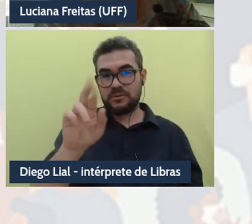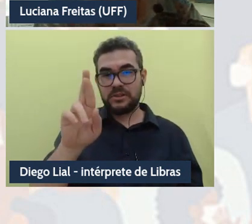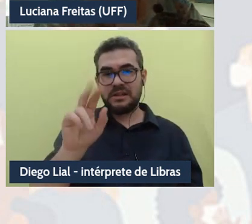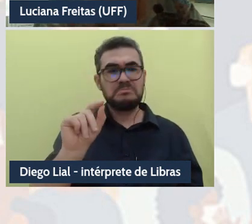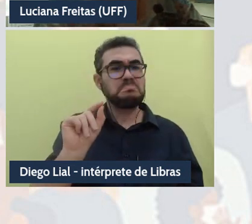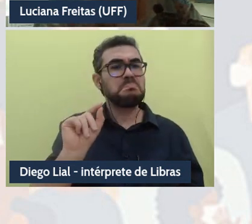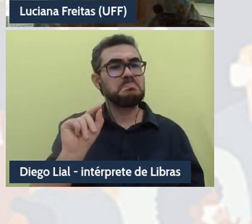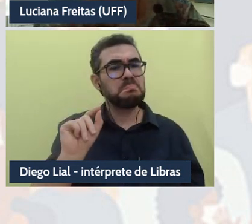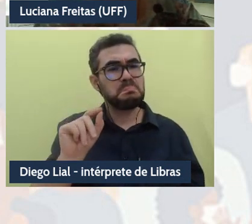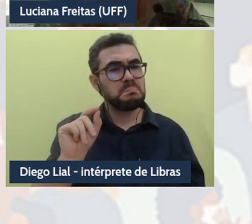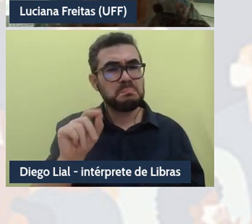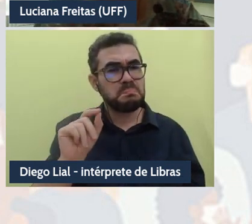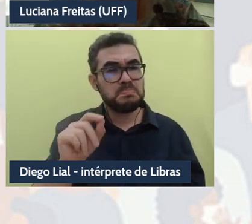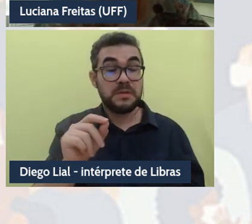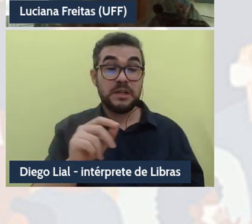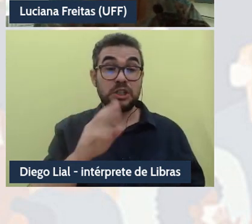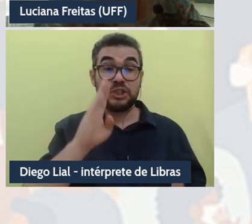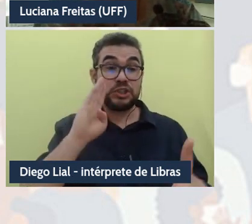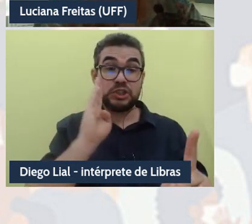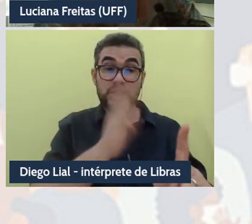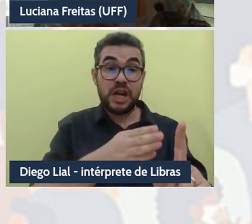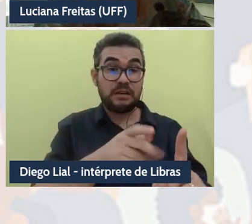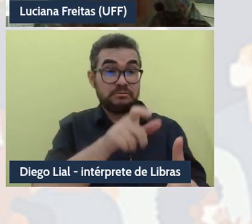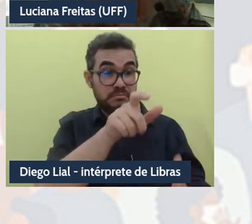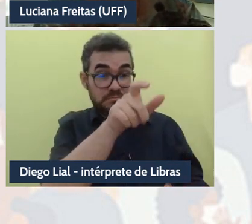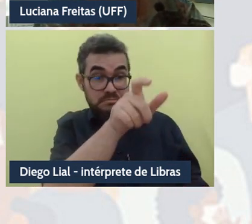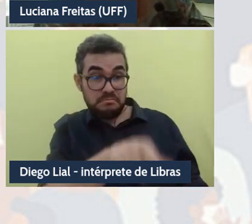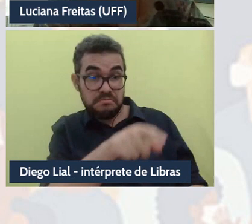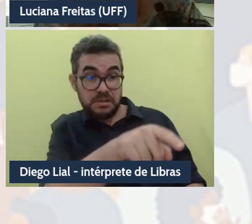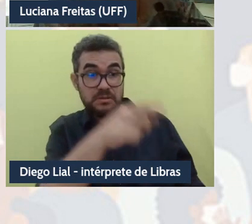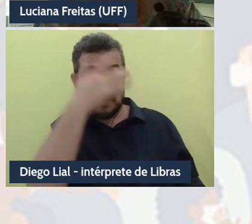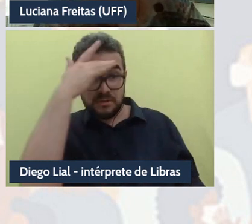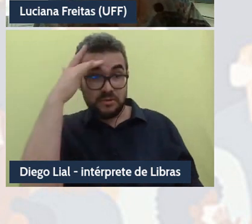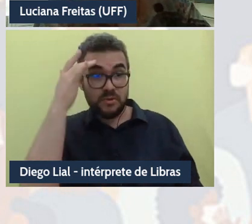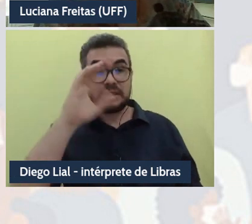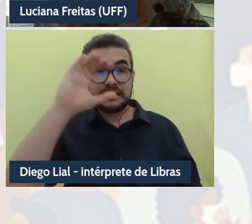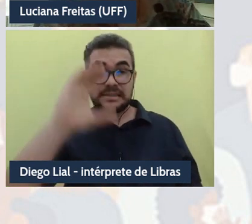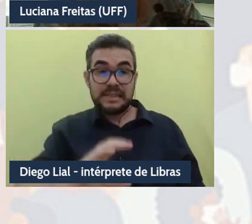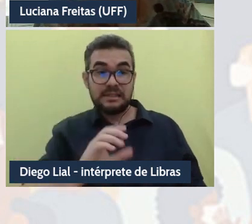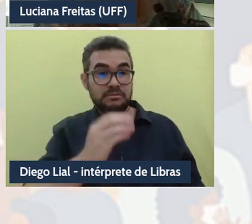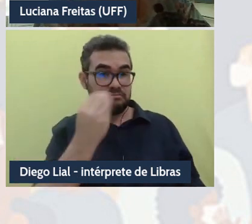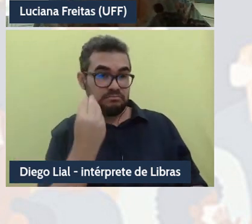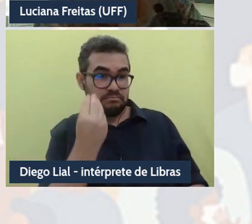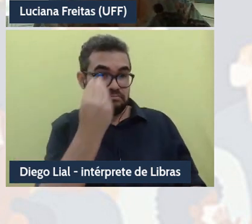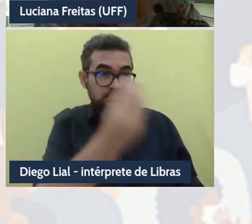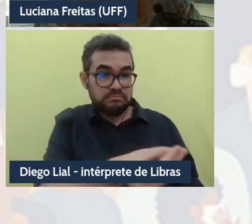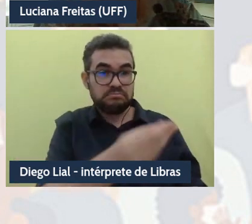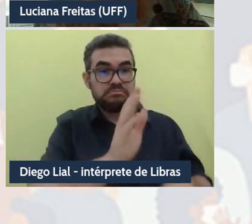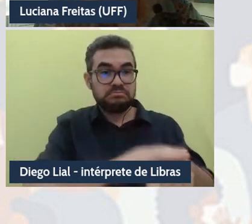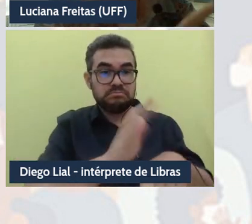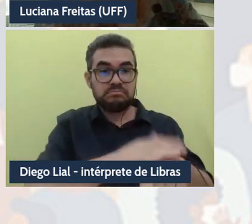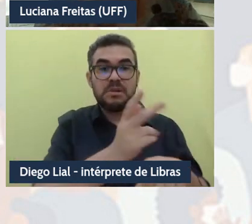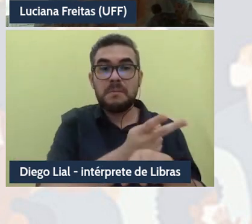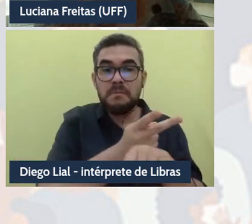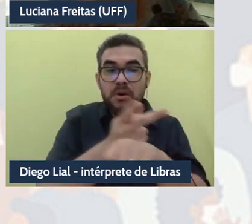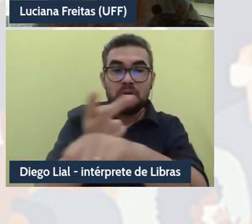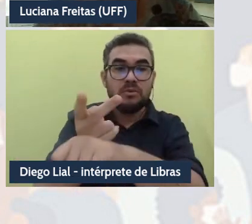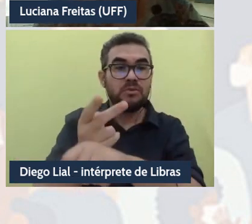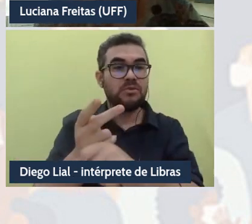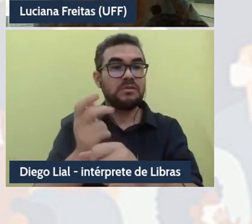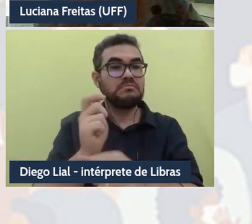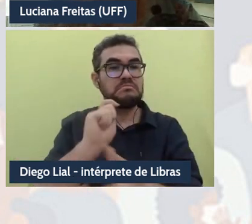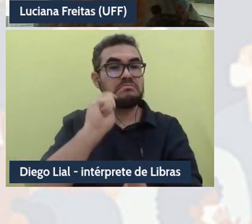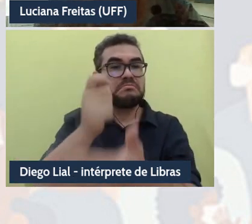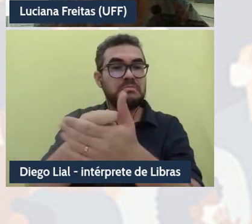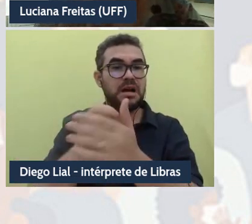ele pague a escola privada, né? E nos países em que essa privatização aconteceu, o voucher nunca é suficiente